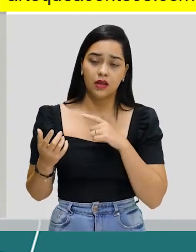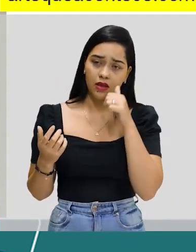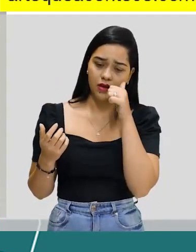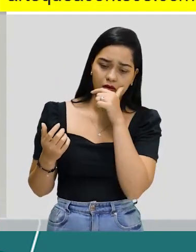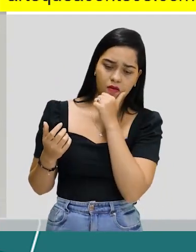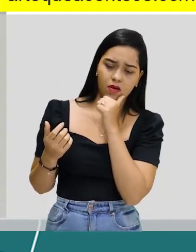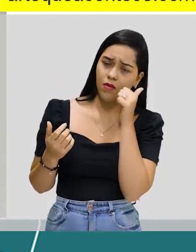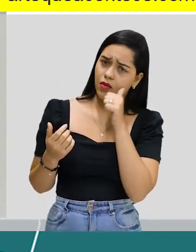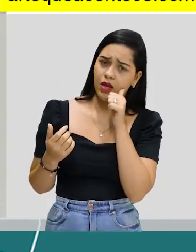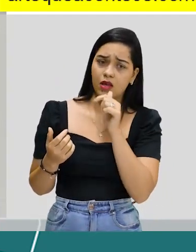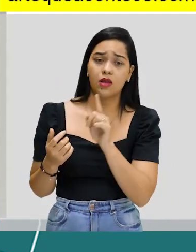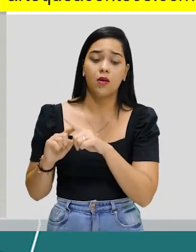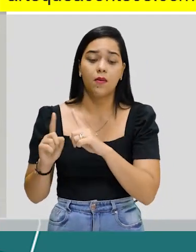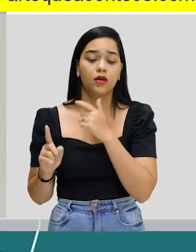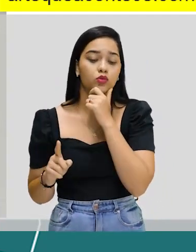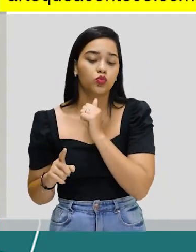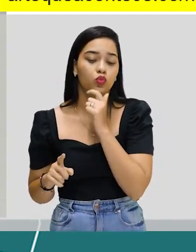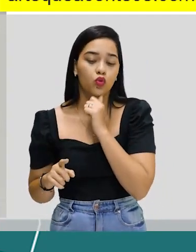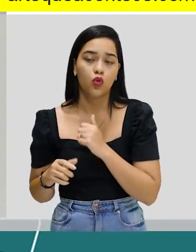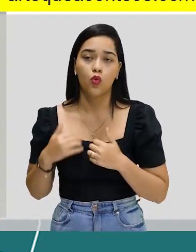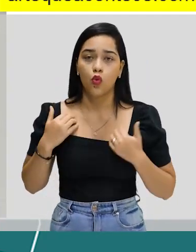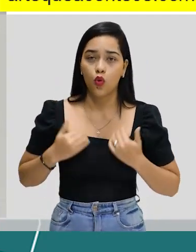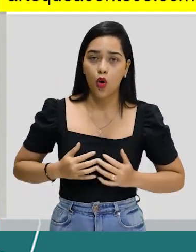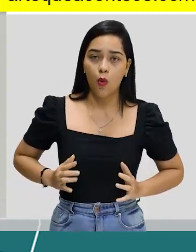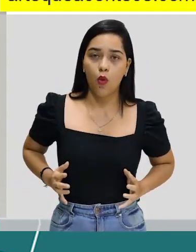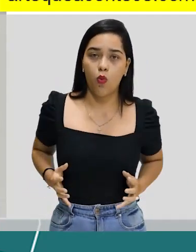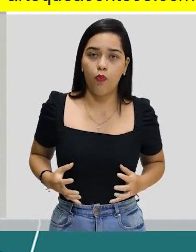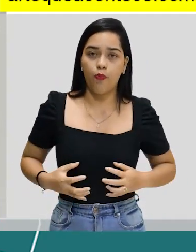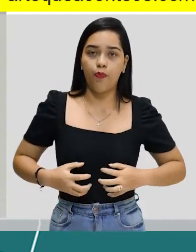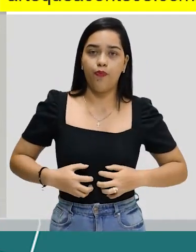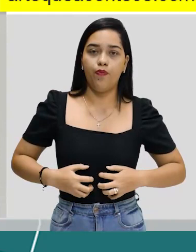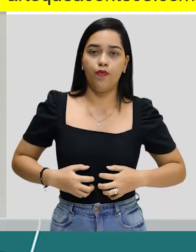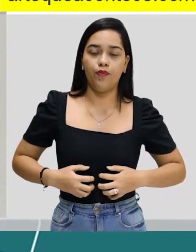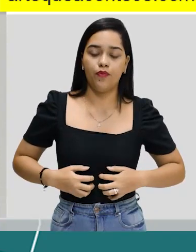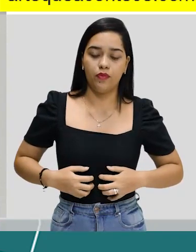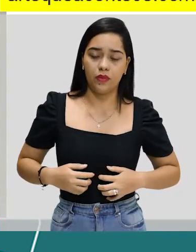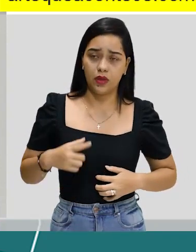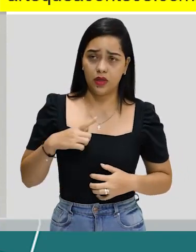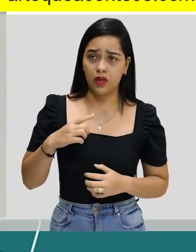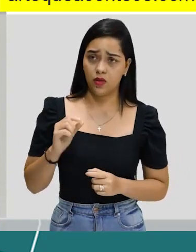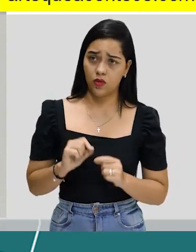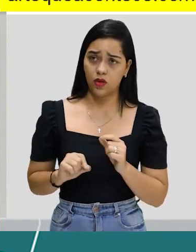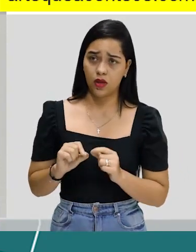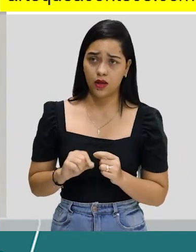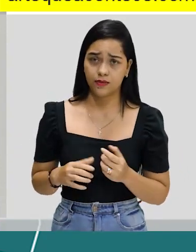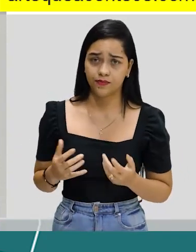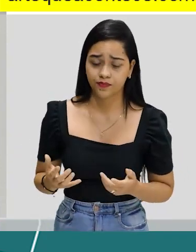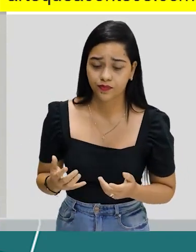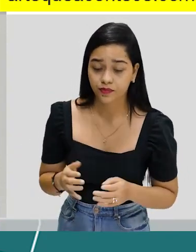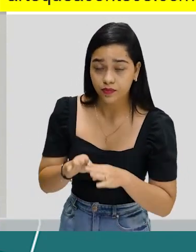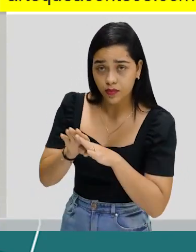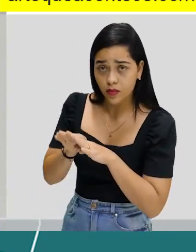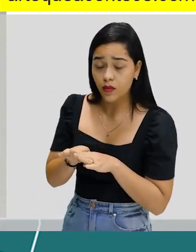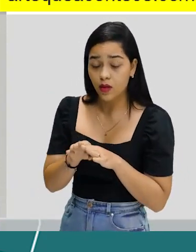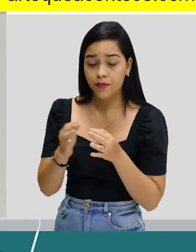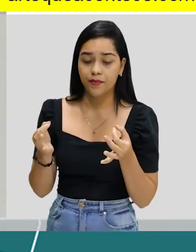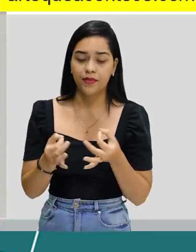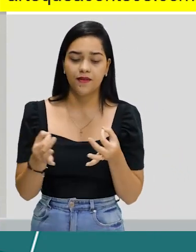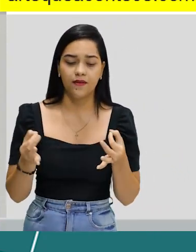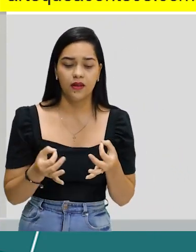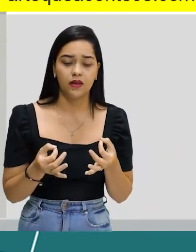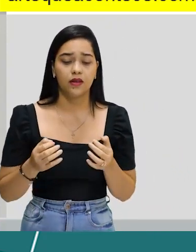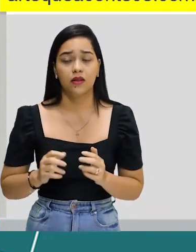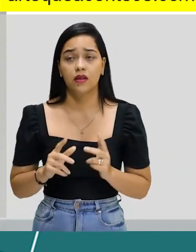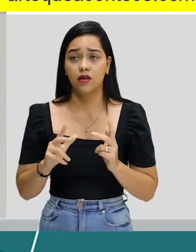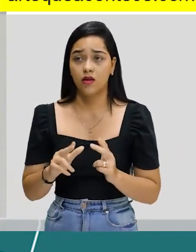figura masculina. O corpo do homem sarado, o corpo do homem matematicamente, ou melhor, harmonicamente perfeito, que é mais ou